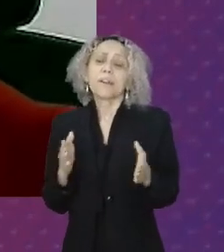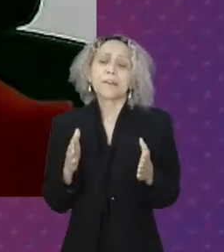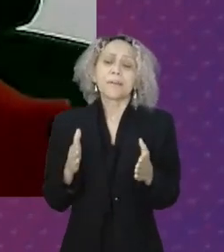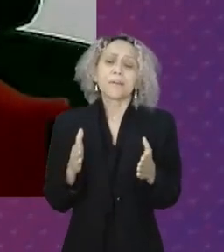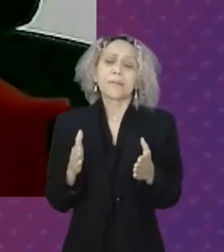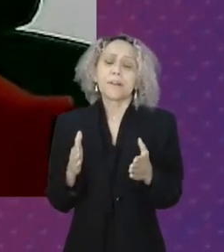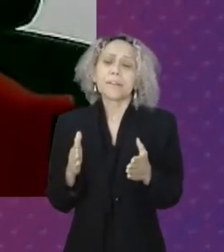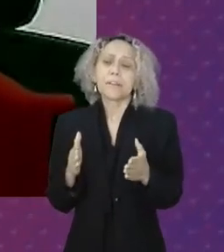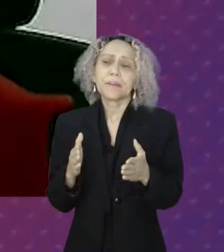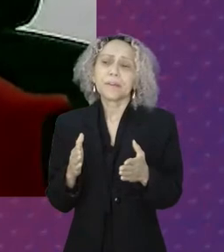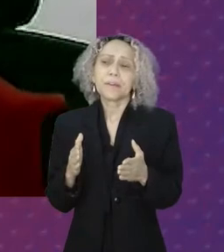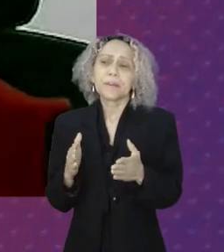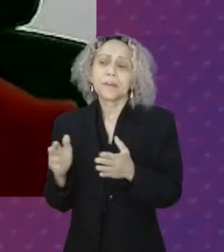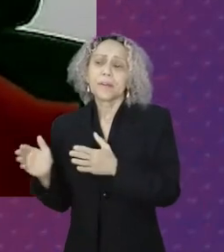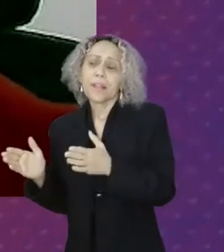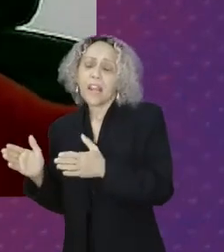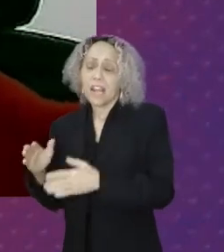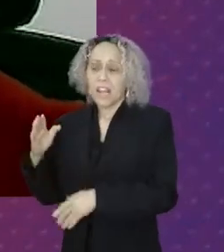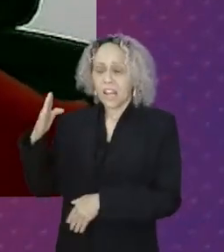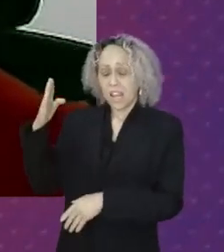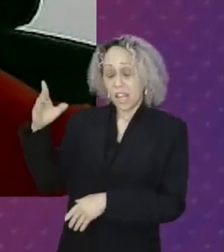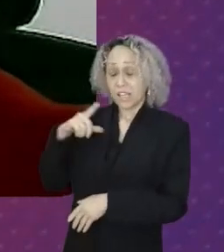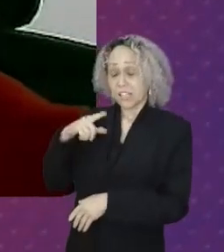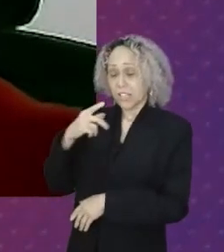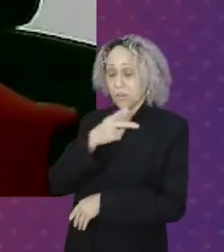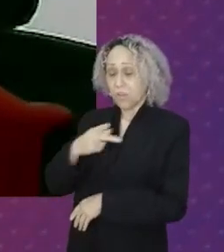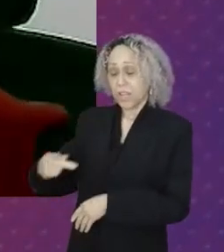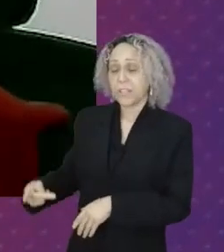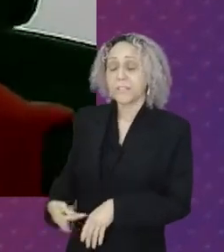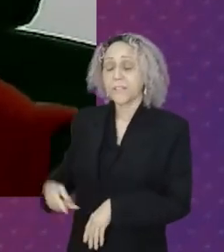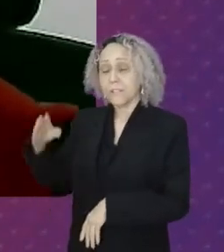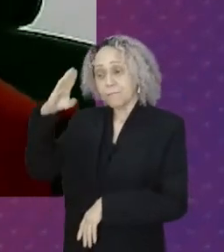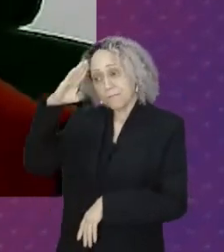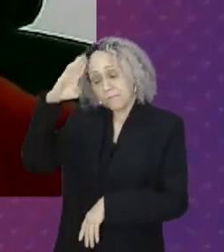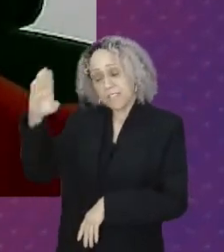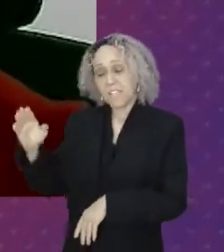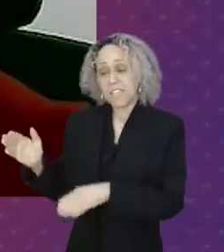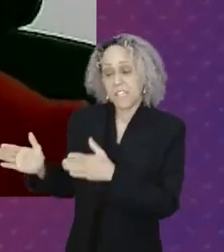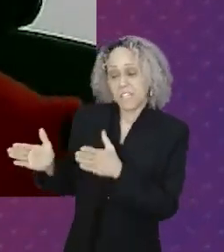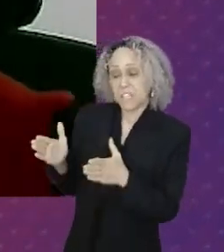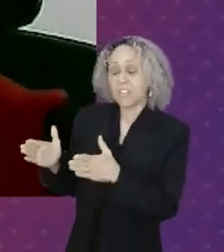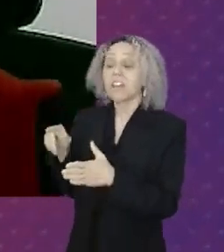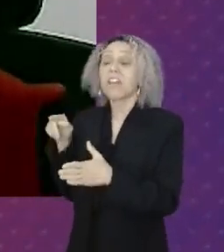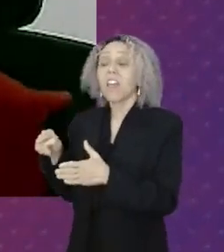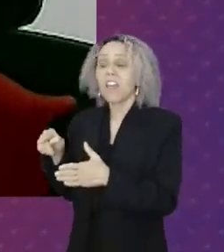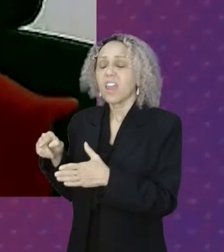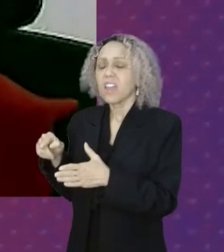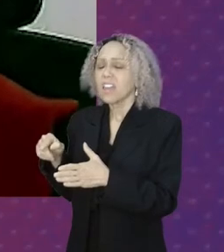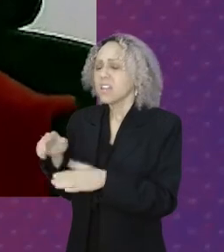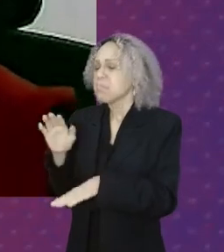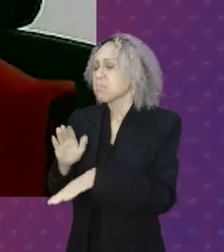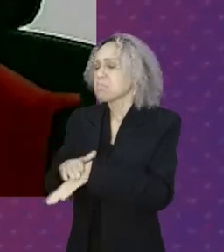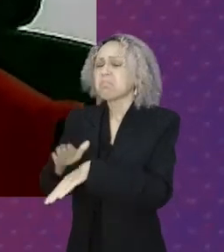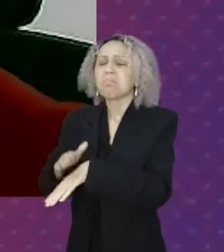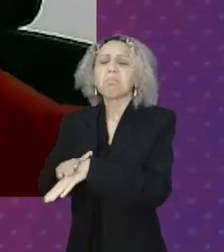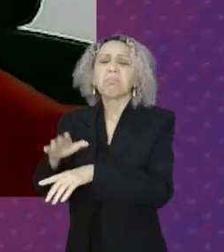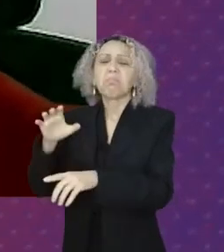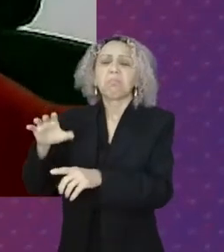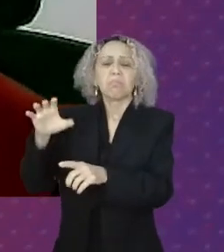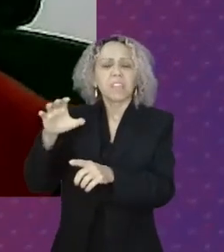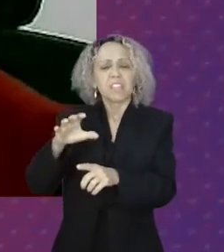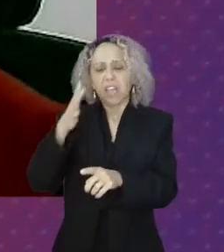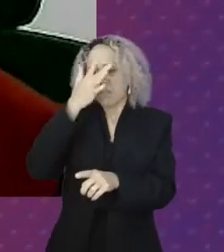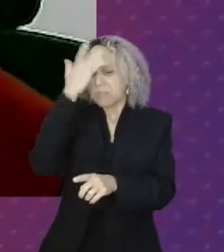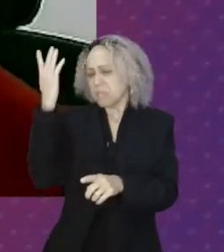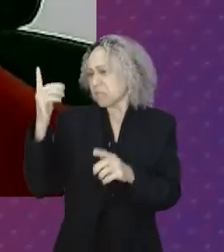conservadorismo e tinha na presidência da República alguém que dava autorização para esse tipo de prática. Portanto, é